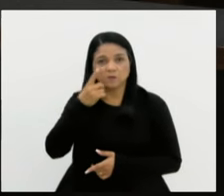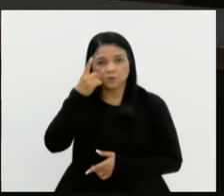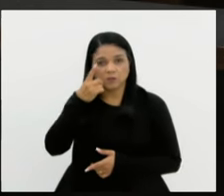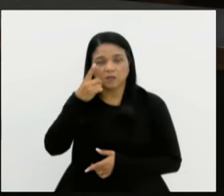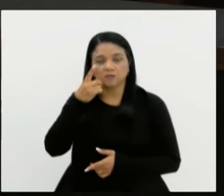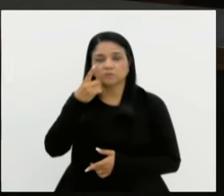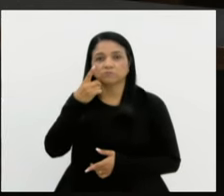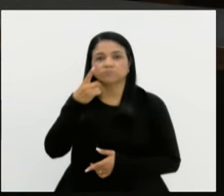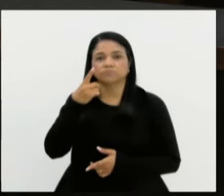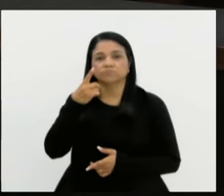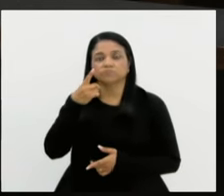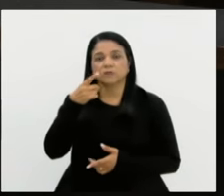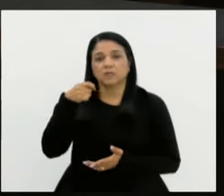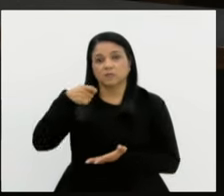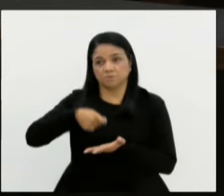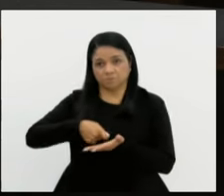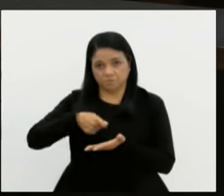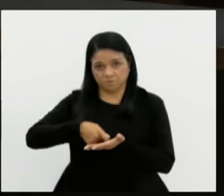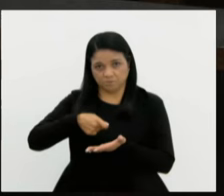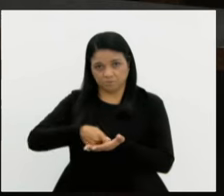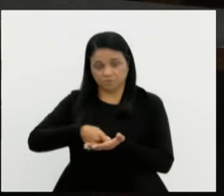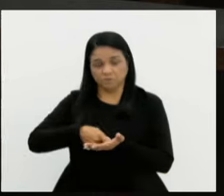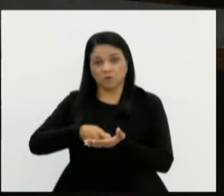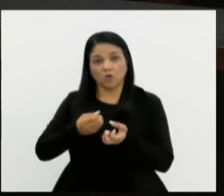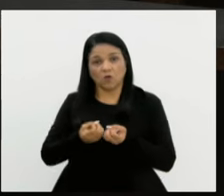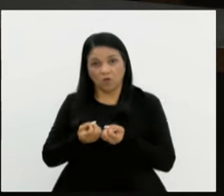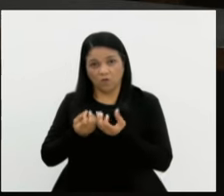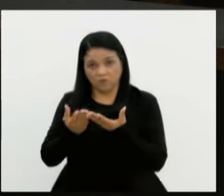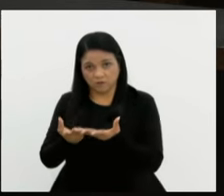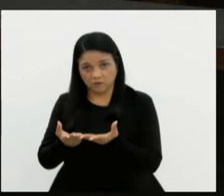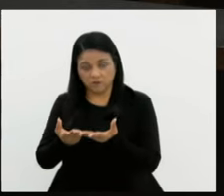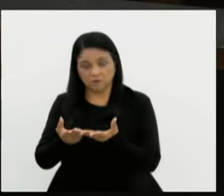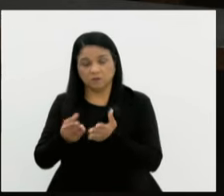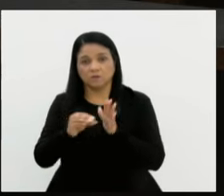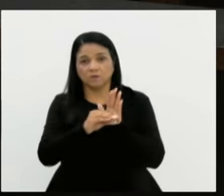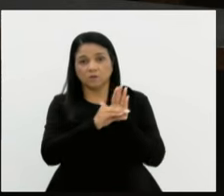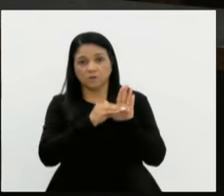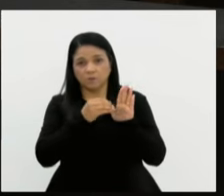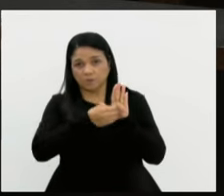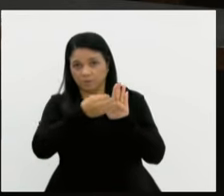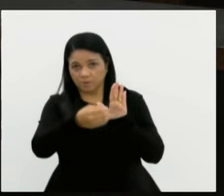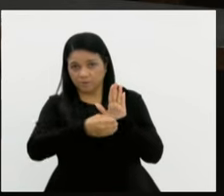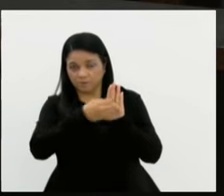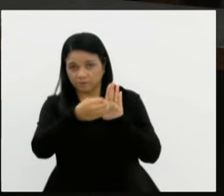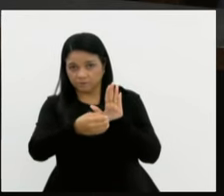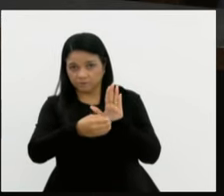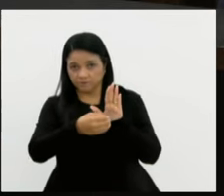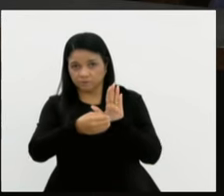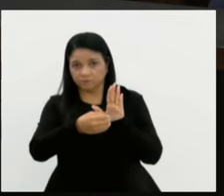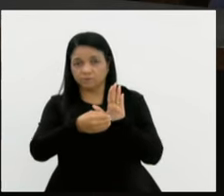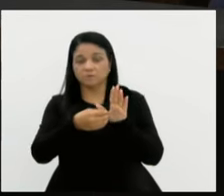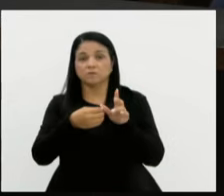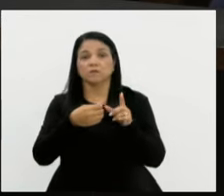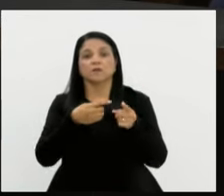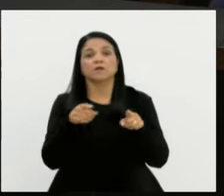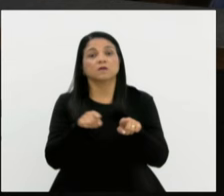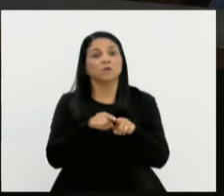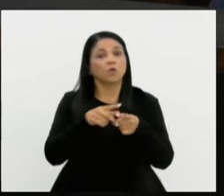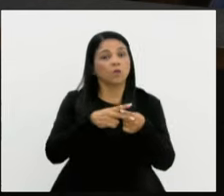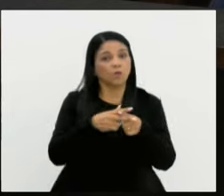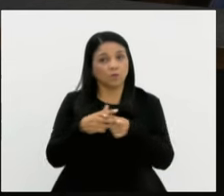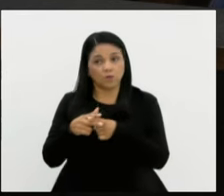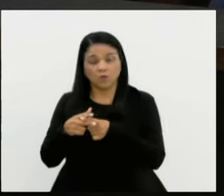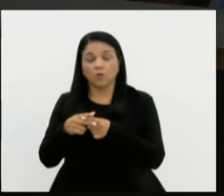intimada. Oferecer o parecer prévio sobre a manutenção ou a não